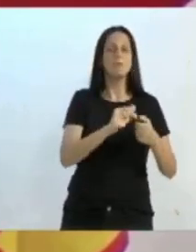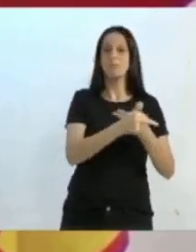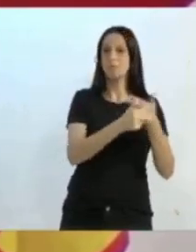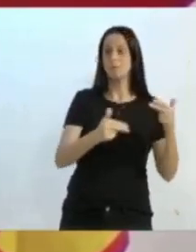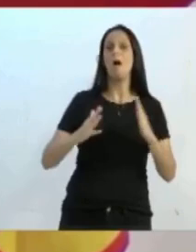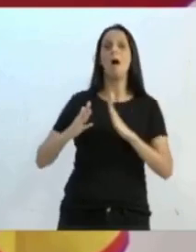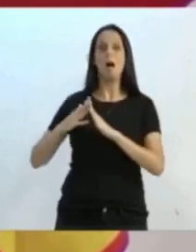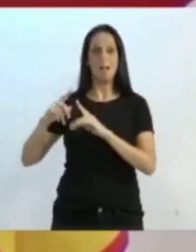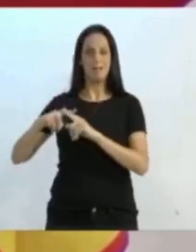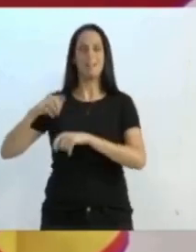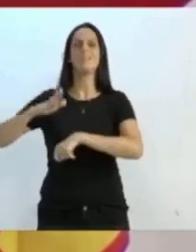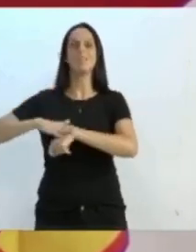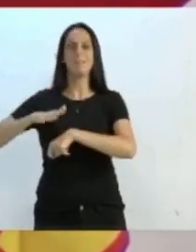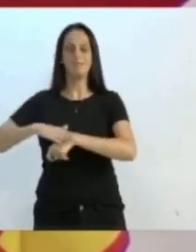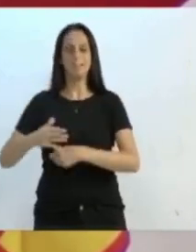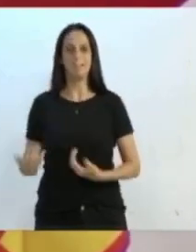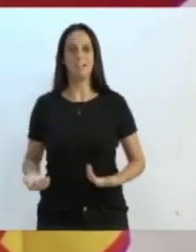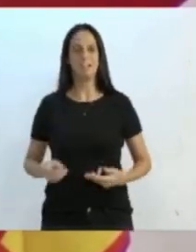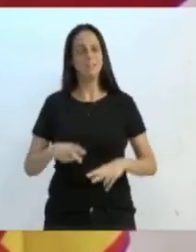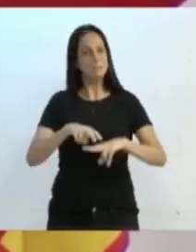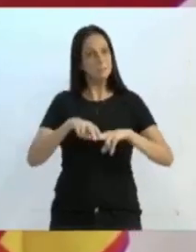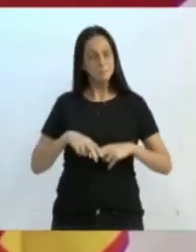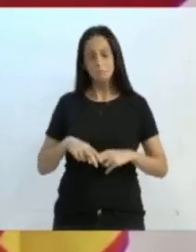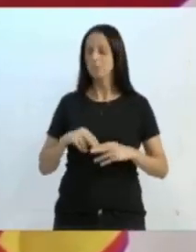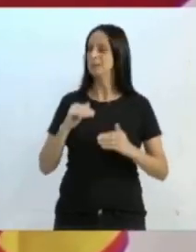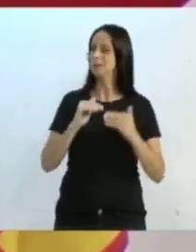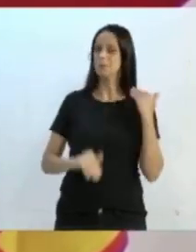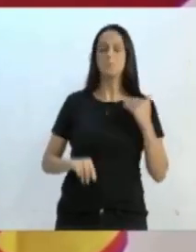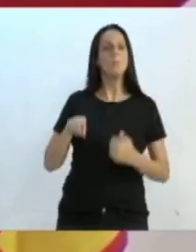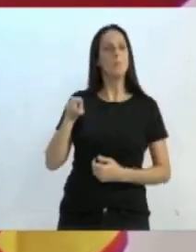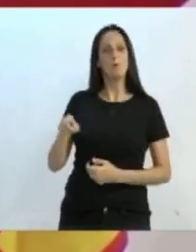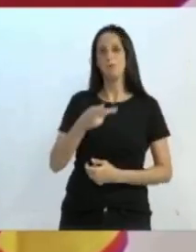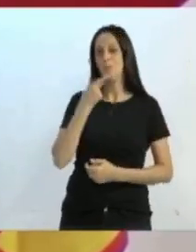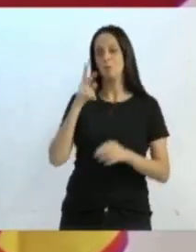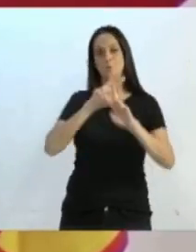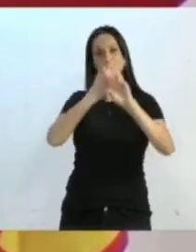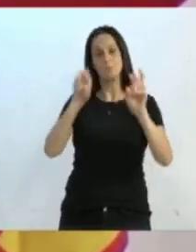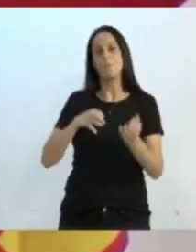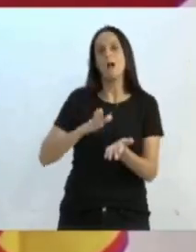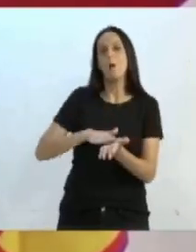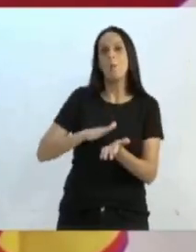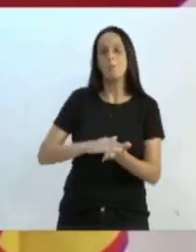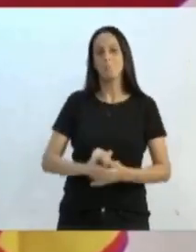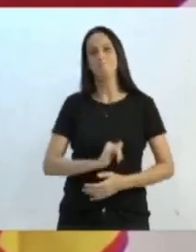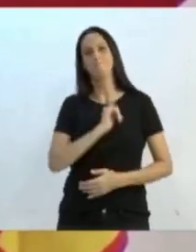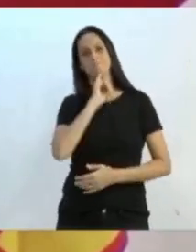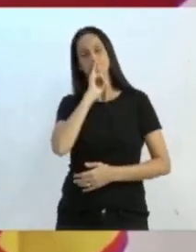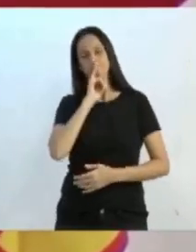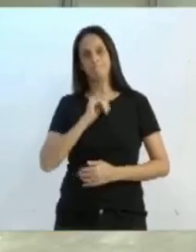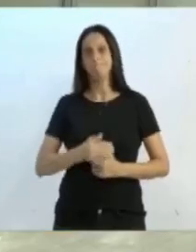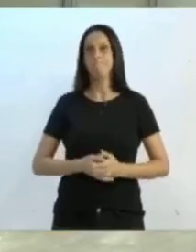plenamente dessa questão de tributação da igreja e não poderia deixar de me manifestar aqui na tarde de hoje. Muito obrigado.